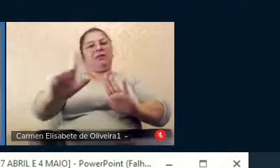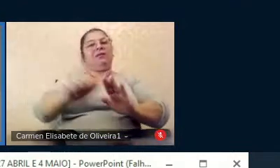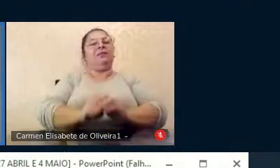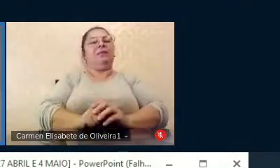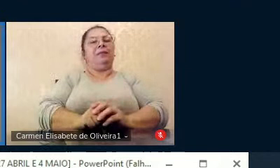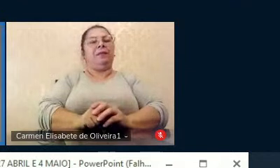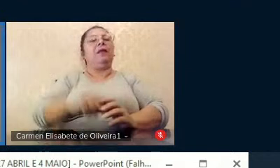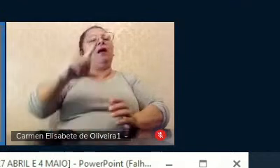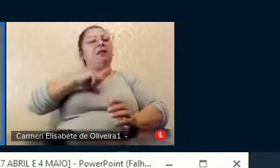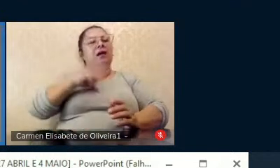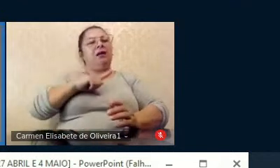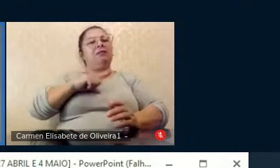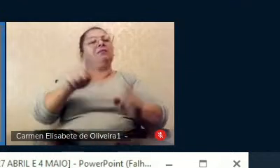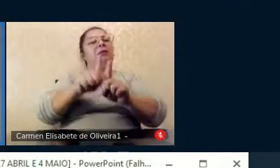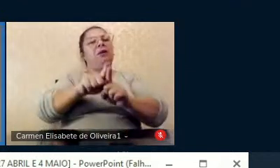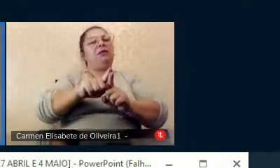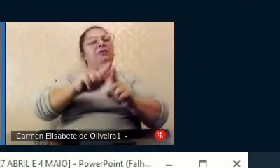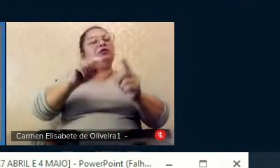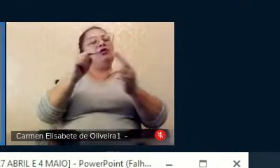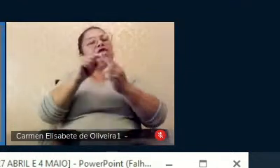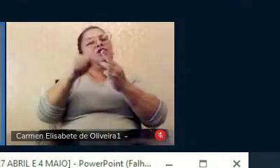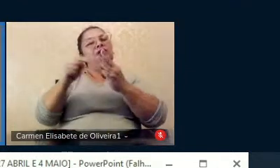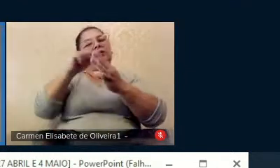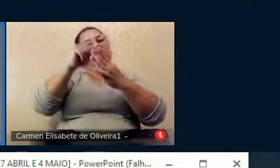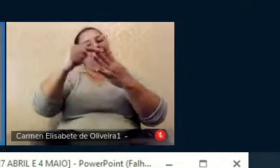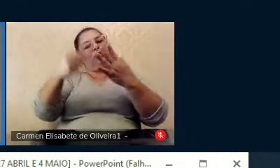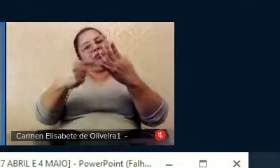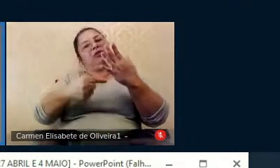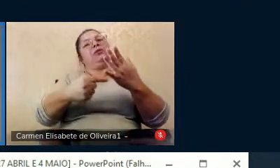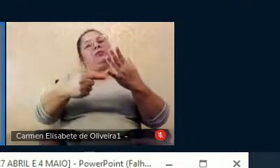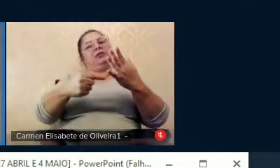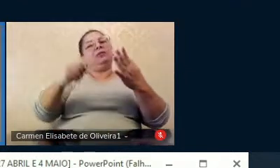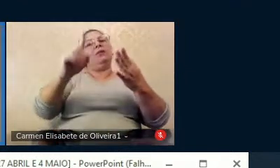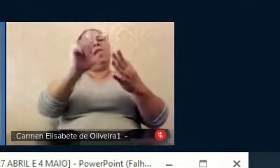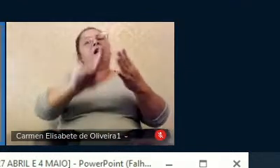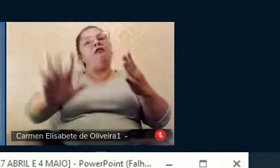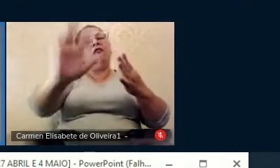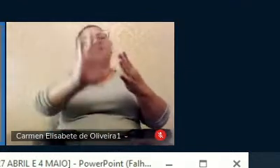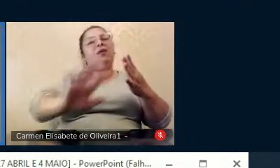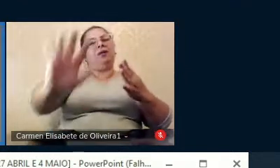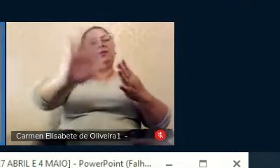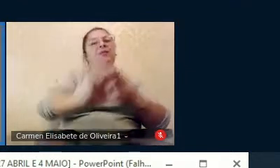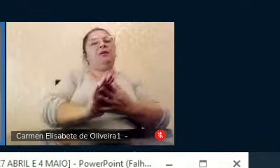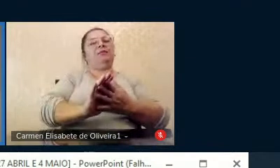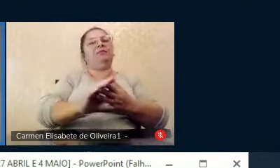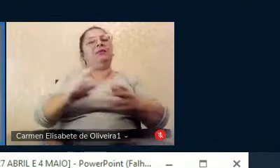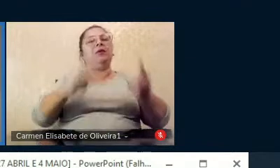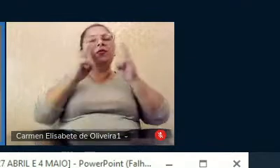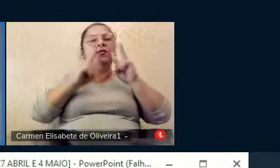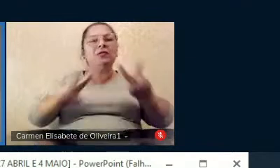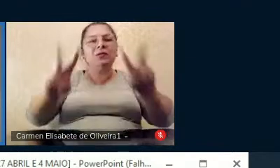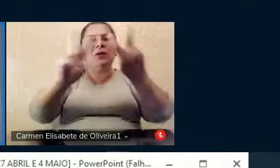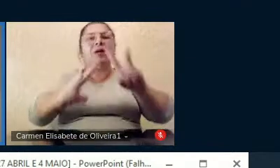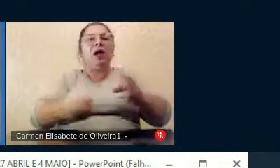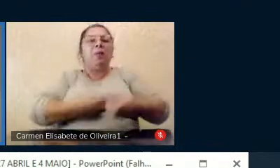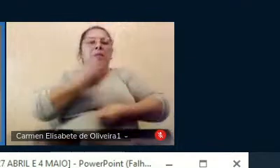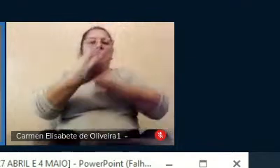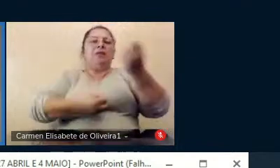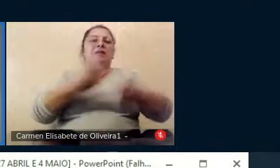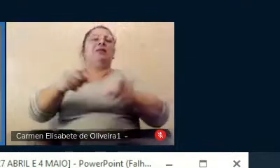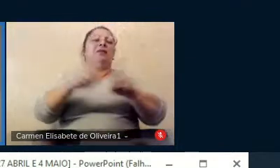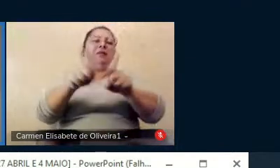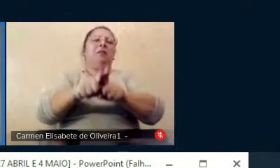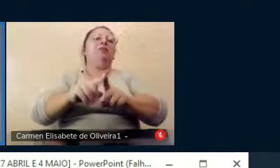as definições desses gêneros literários pela forma, então as poesias, o vernáculo visual e as histórias